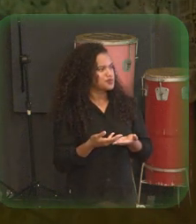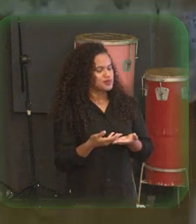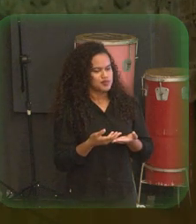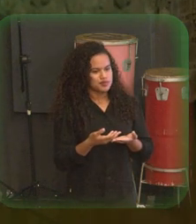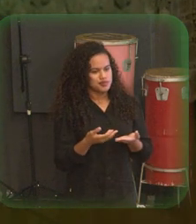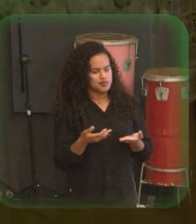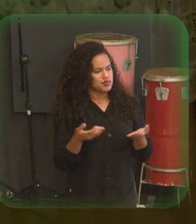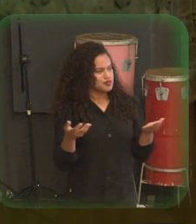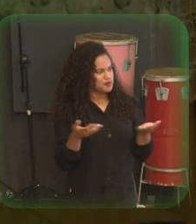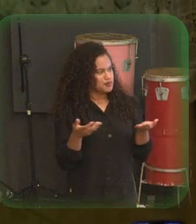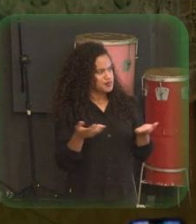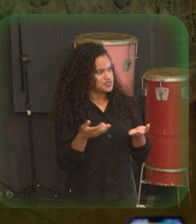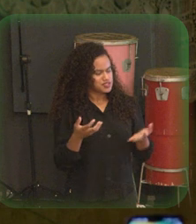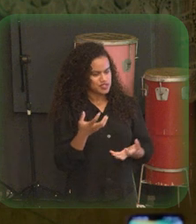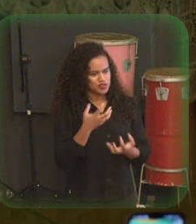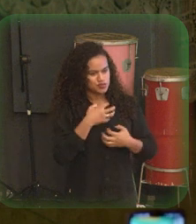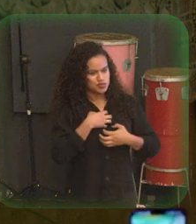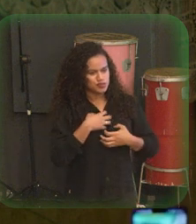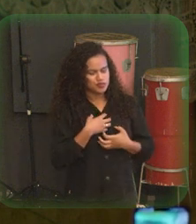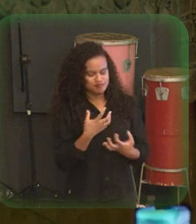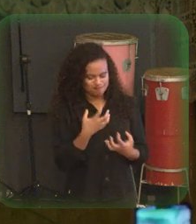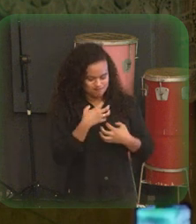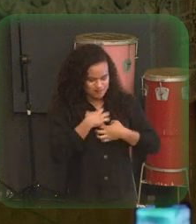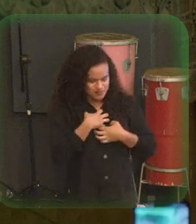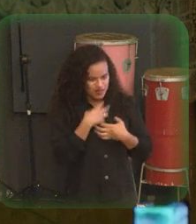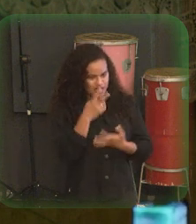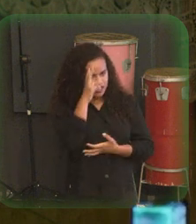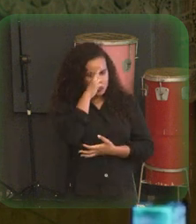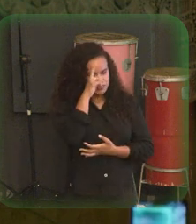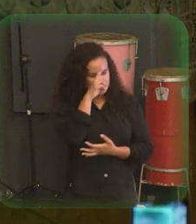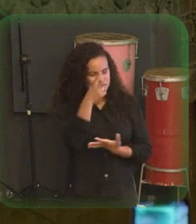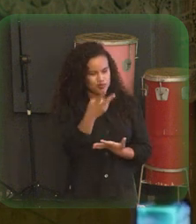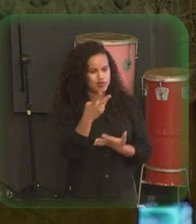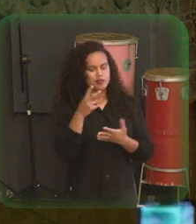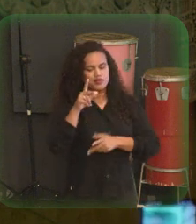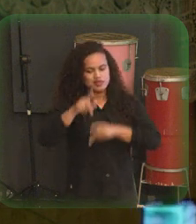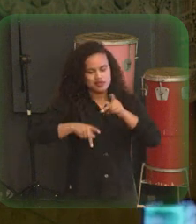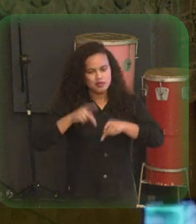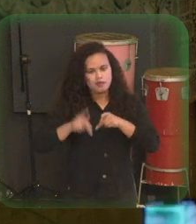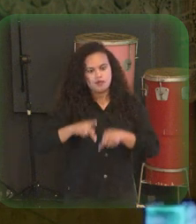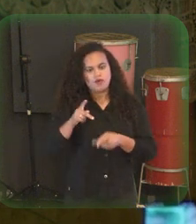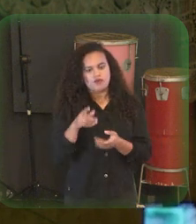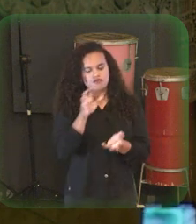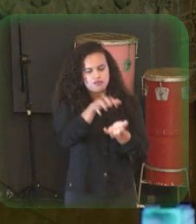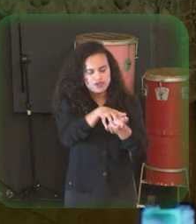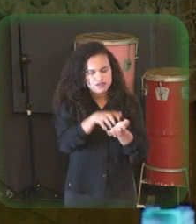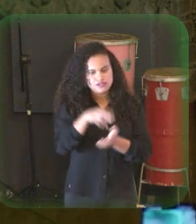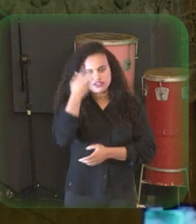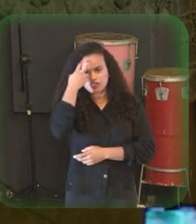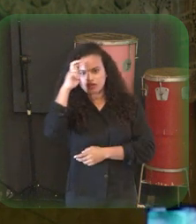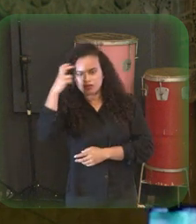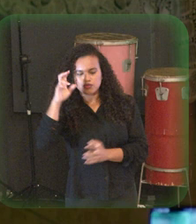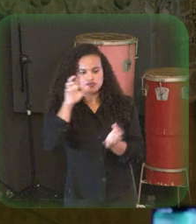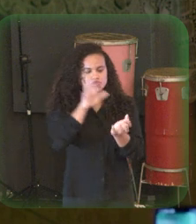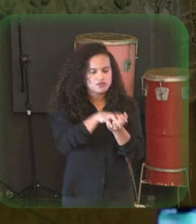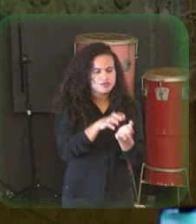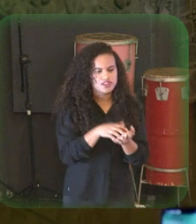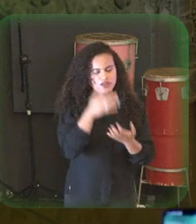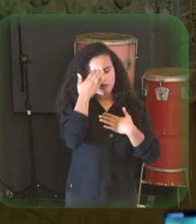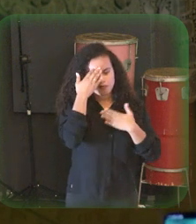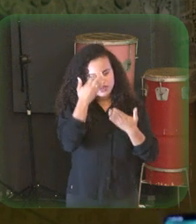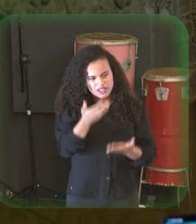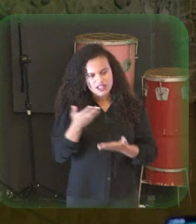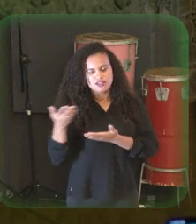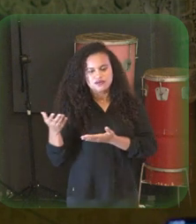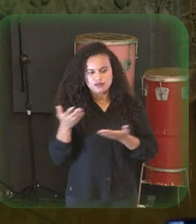absolutamente atravessado pela história de Pernambuco, pelo povo pernambucano, pela cultura de Pernambuco. Então, muito obrigado pela recepção sempre